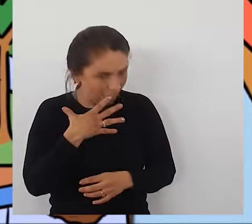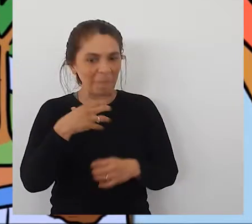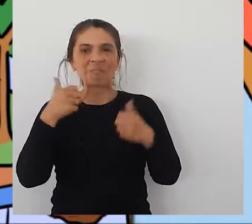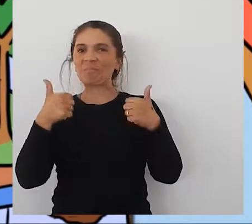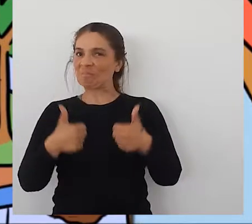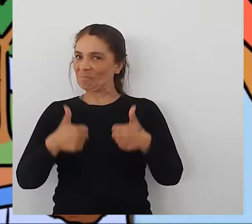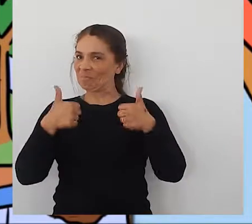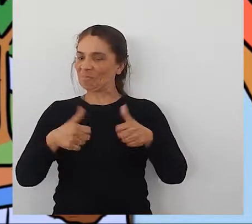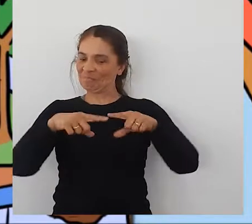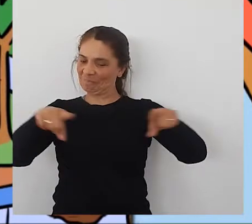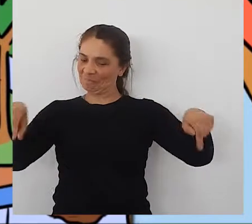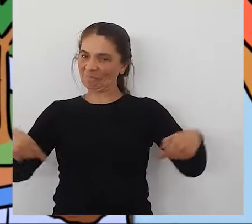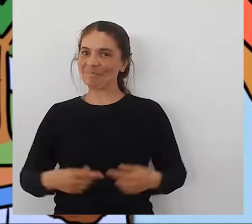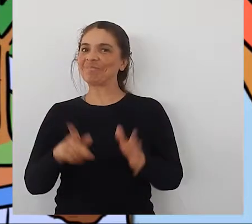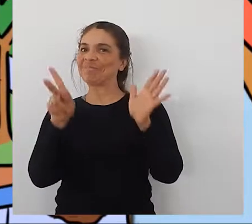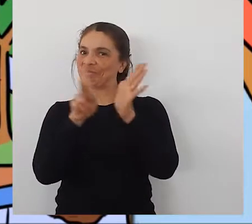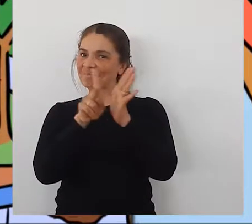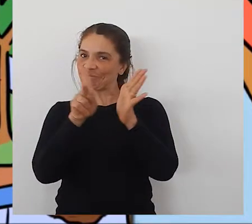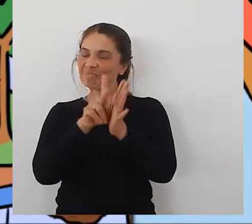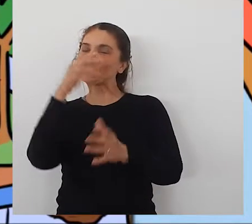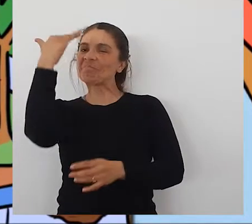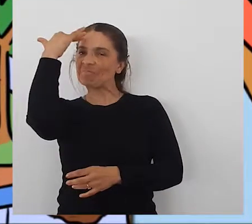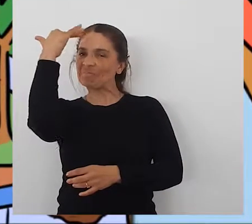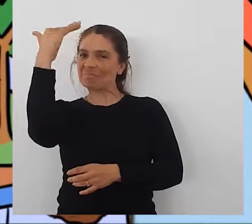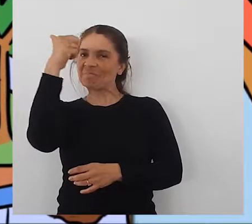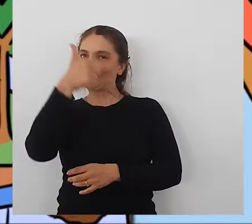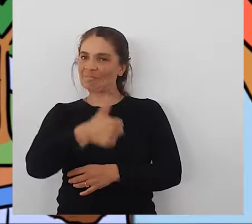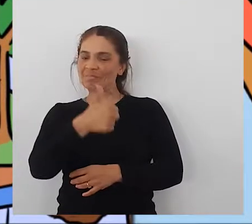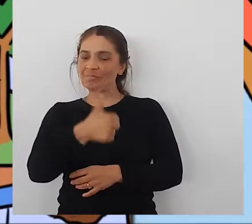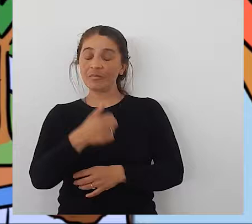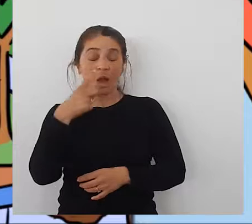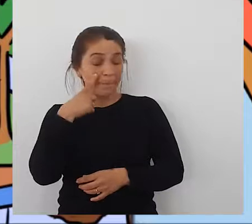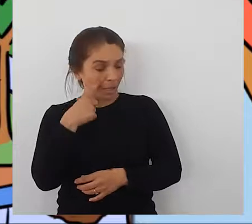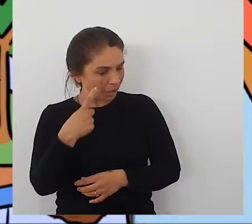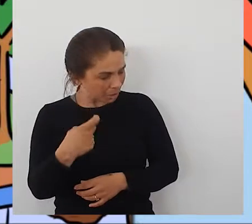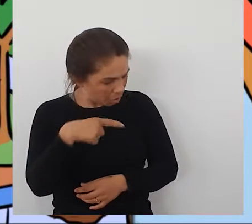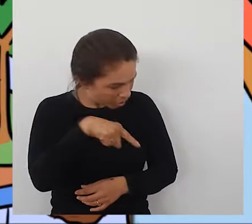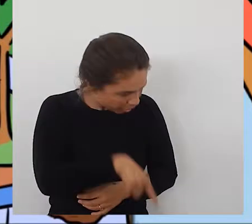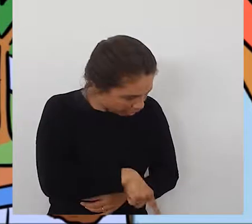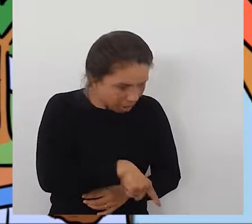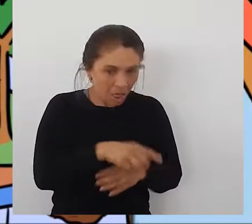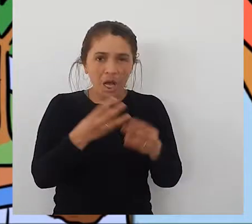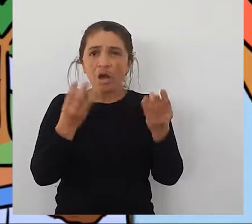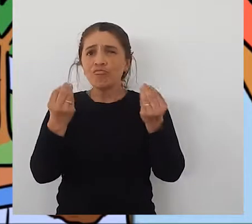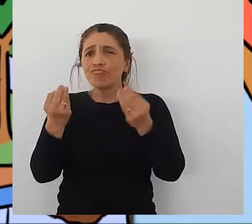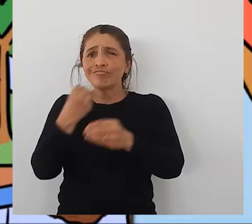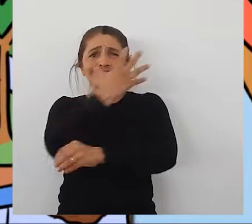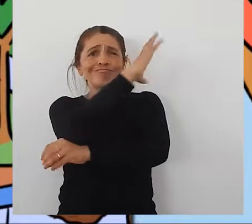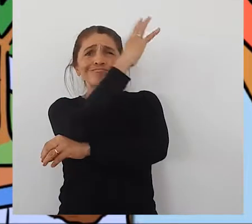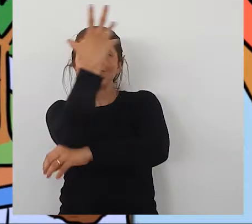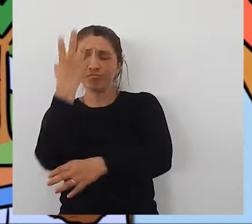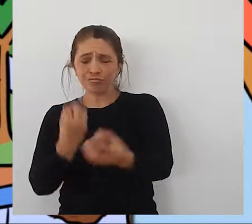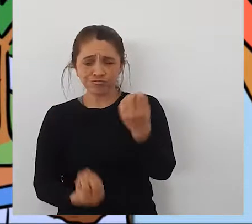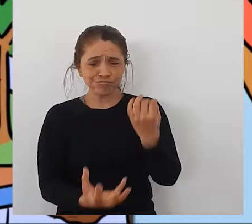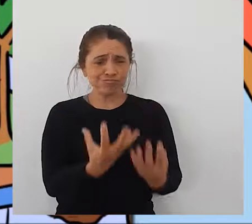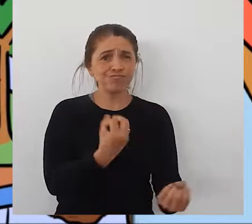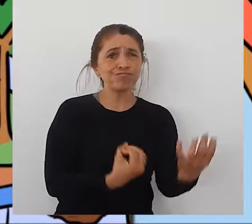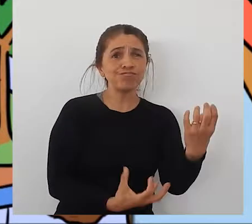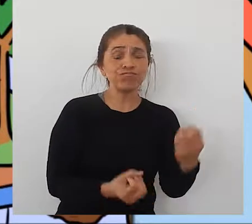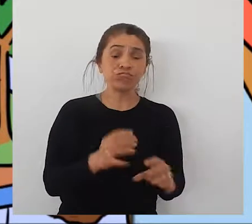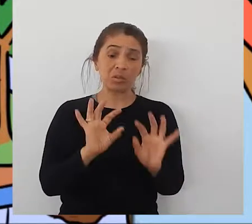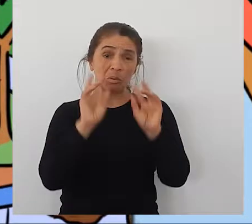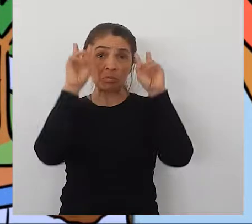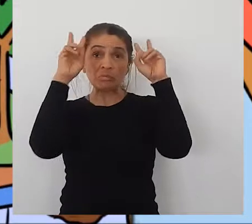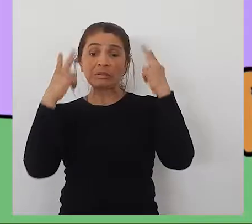Ó, se puxou na maquete, hein, Sora? Mas olha que interessante! Ocorrem muitas queimadas no cerrado de